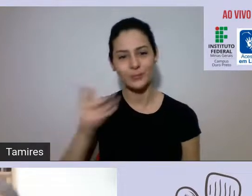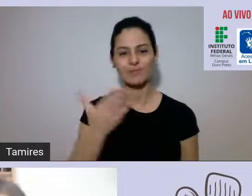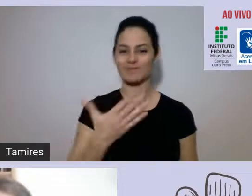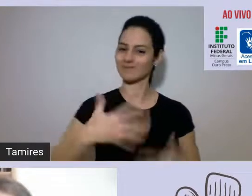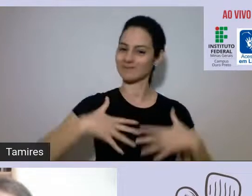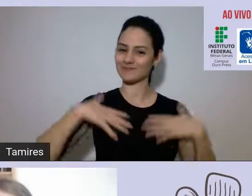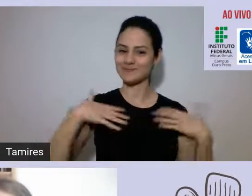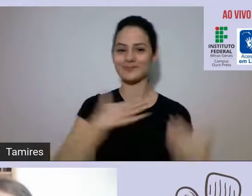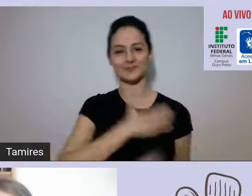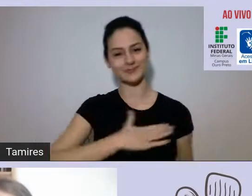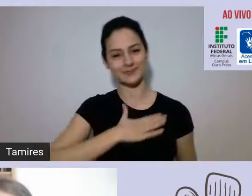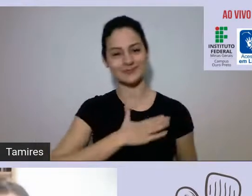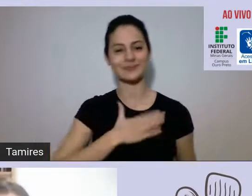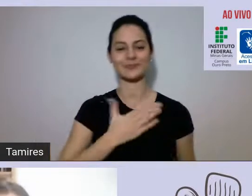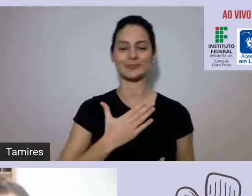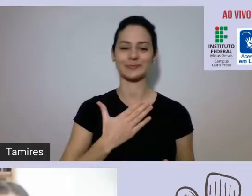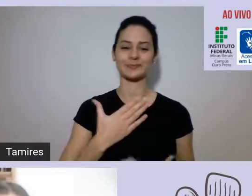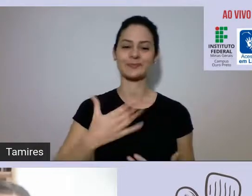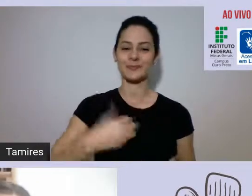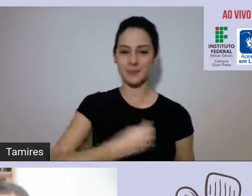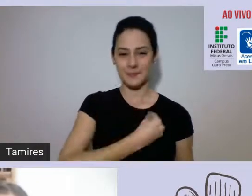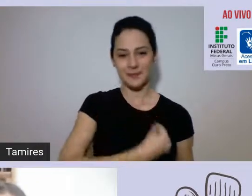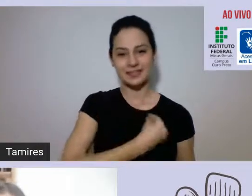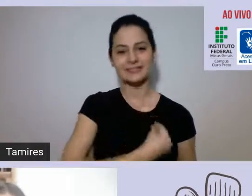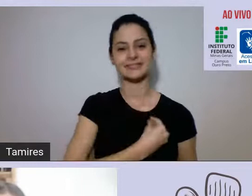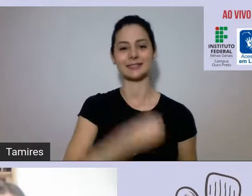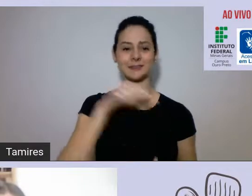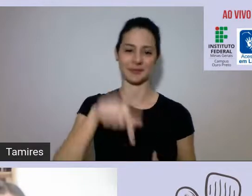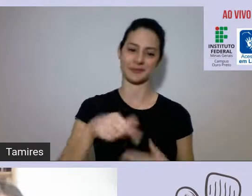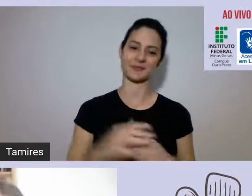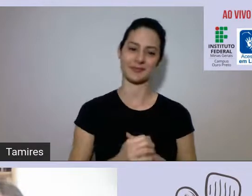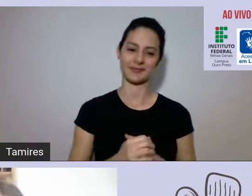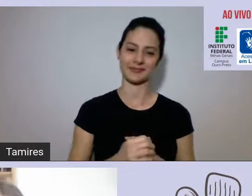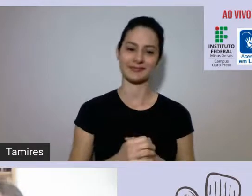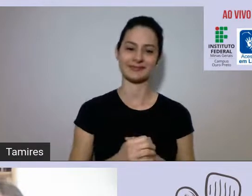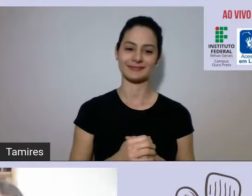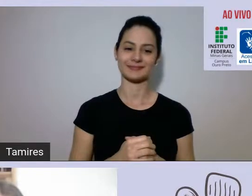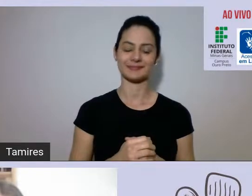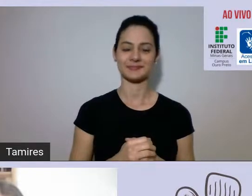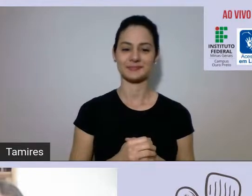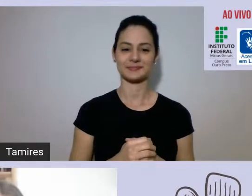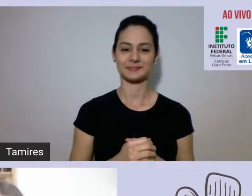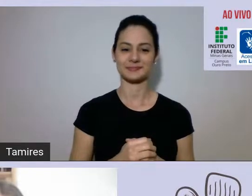entusiasmo en armar esto y a ver qué sale.